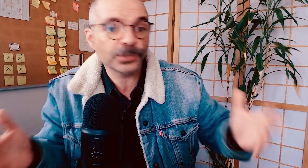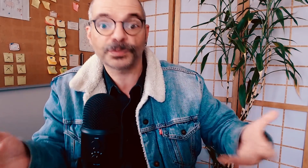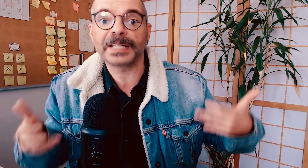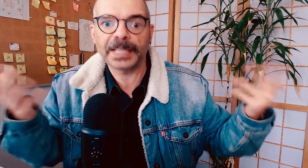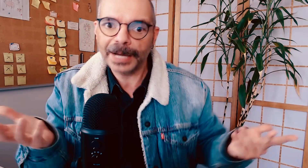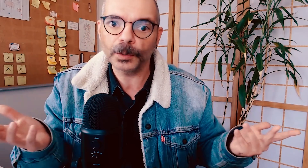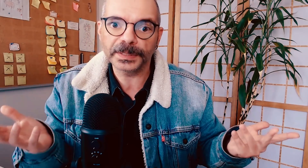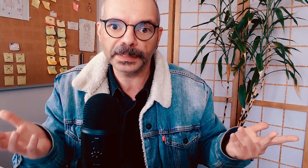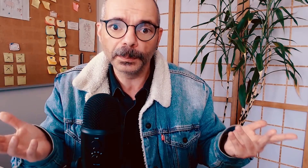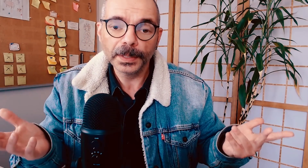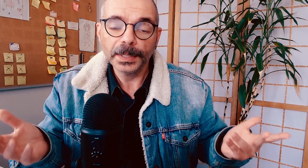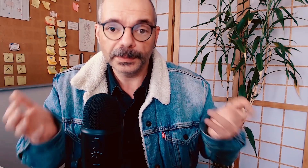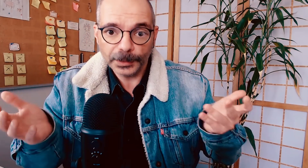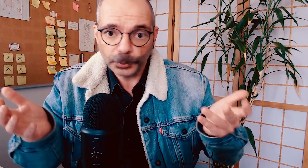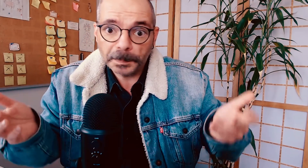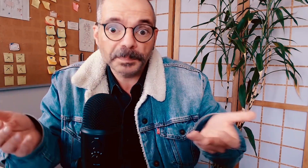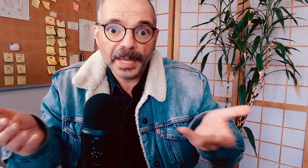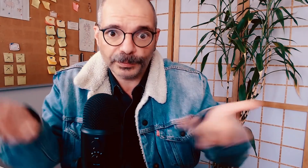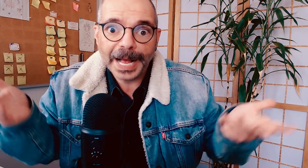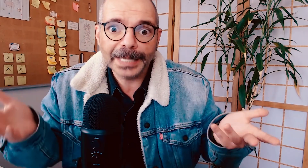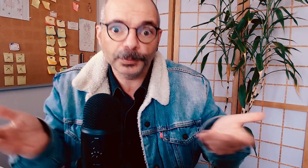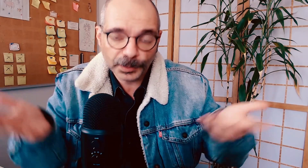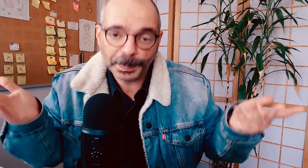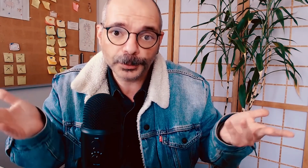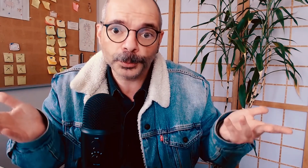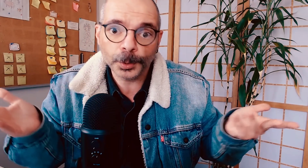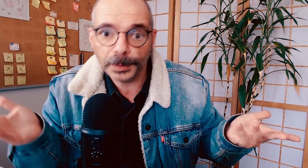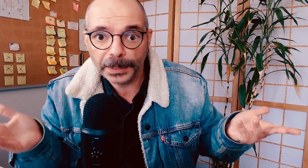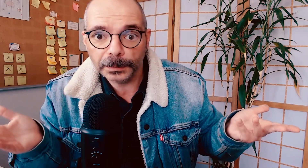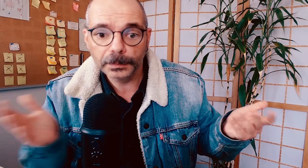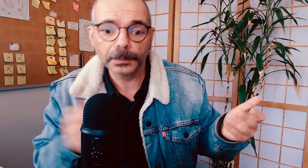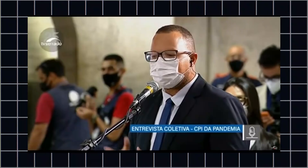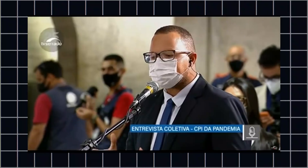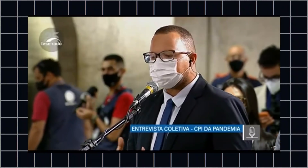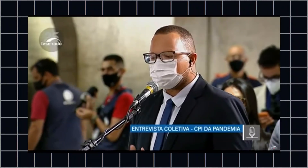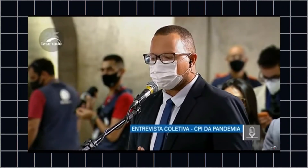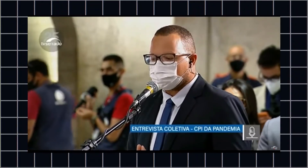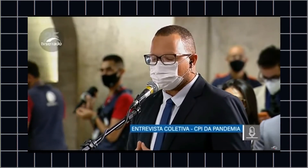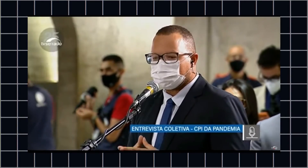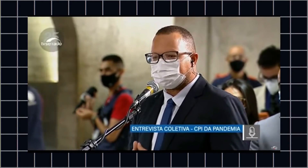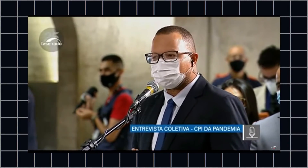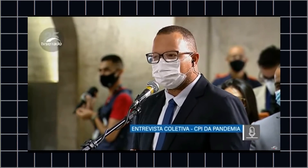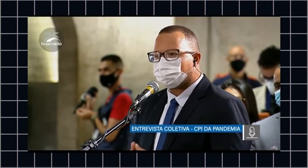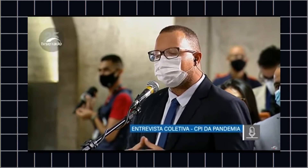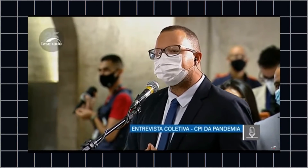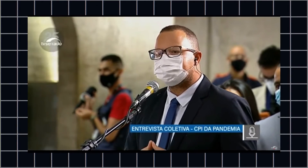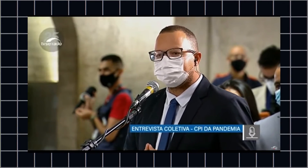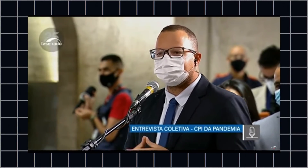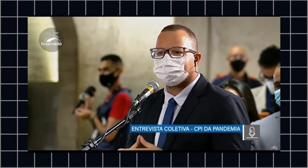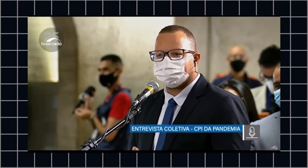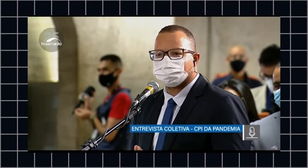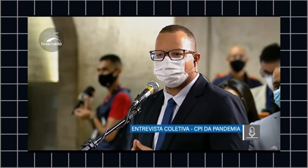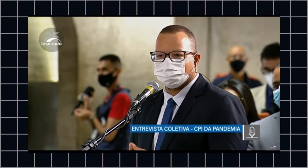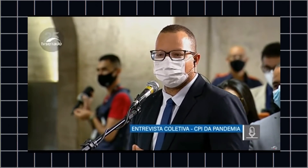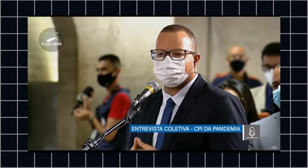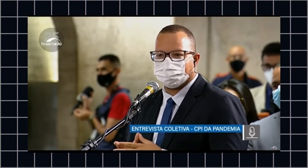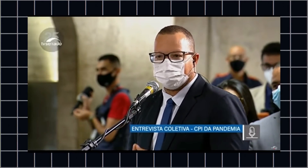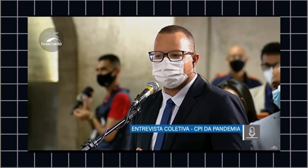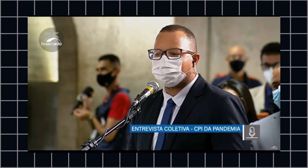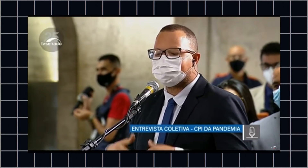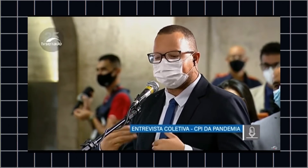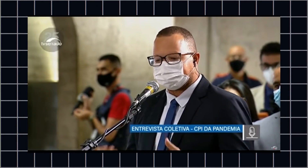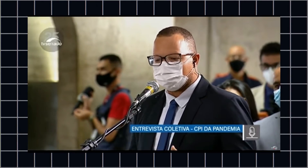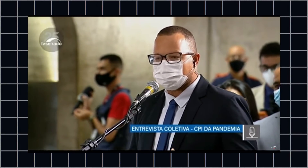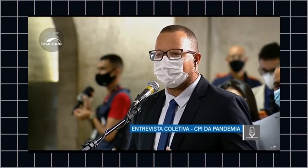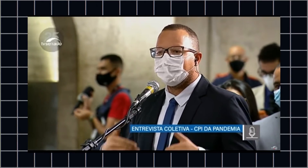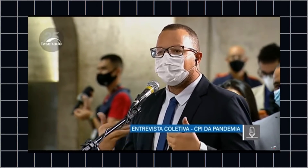aí de esvaziar a comissão, se isso é válido, faz parte do jogo ou não. Queria saber de vocês o seguinte, não permanecerem lá dentro hoje do